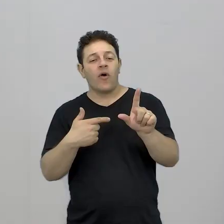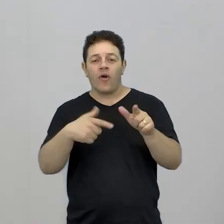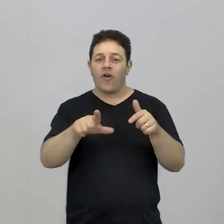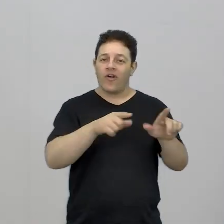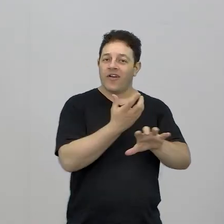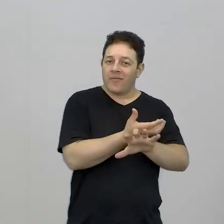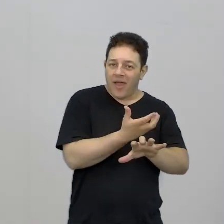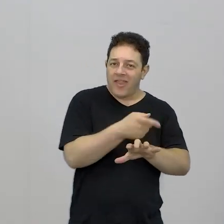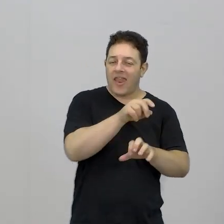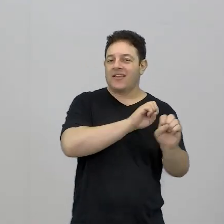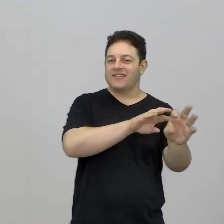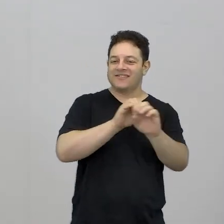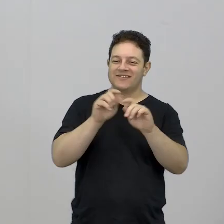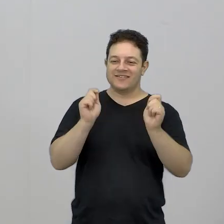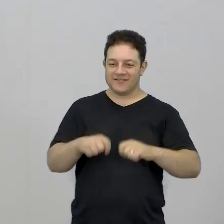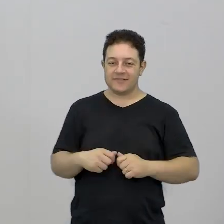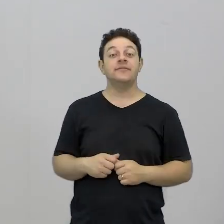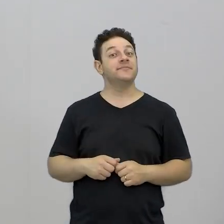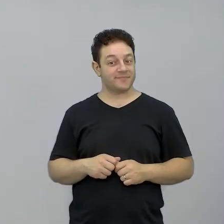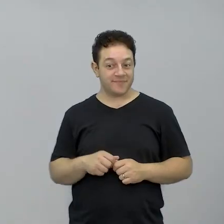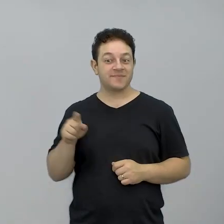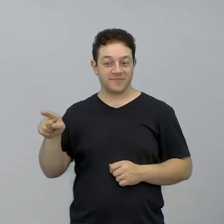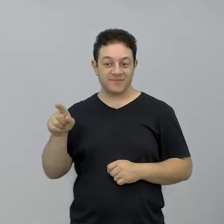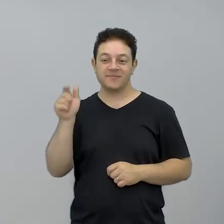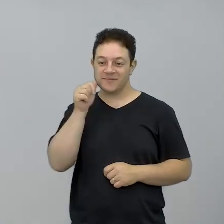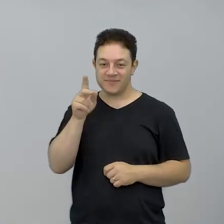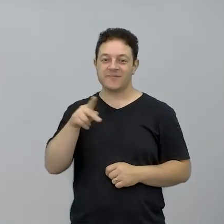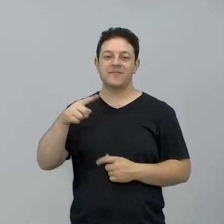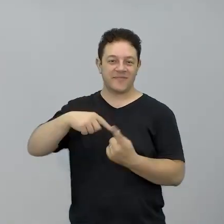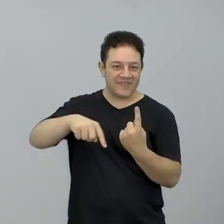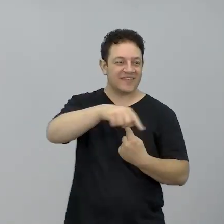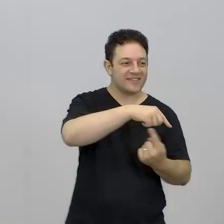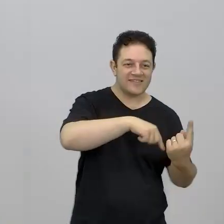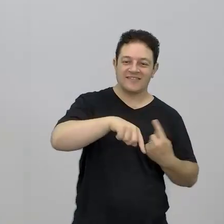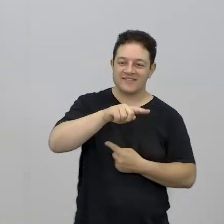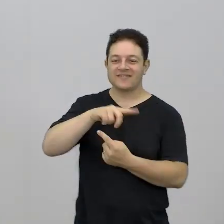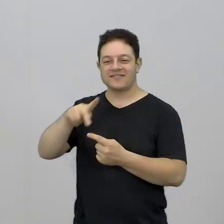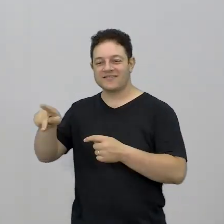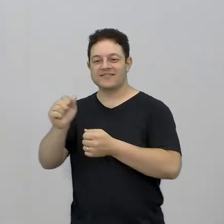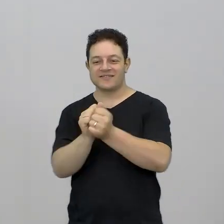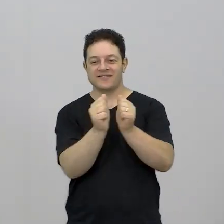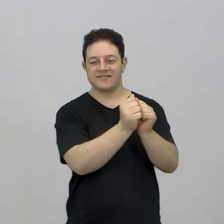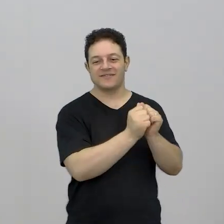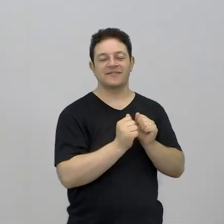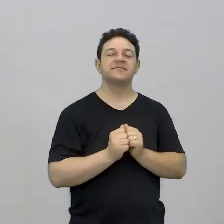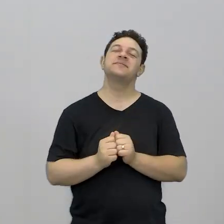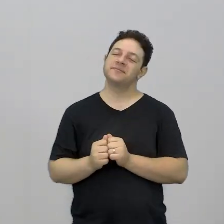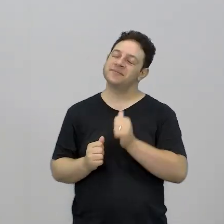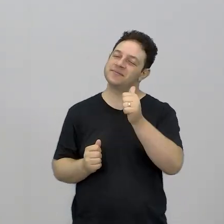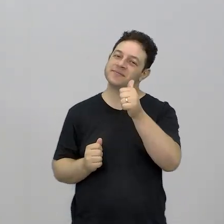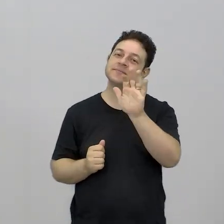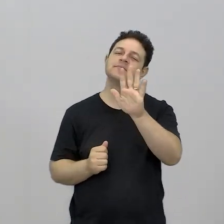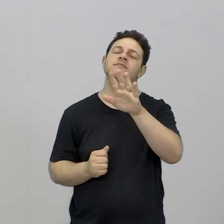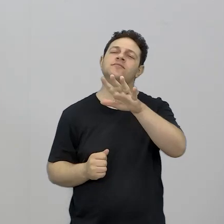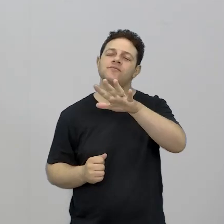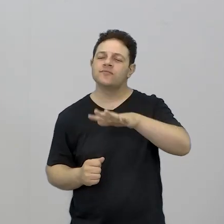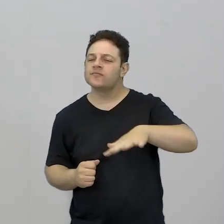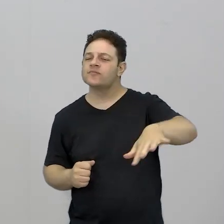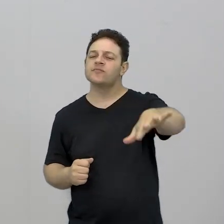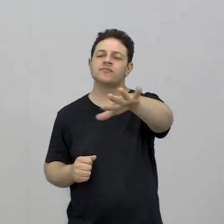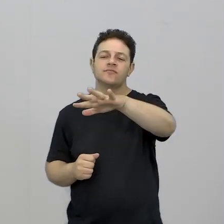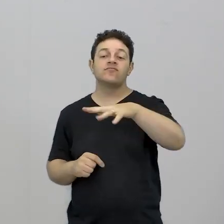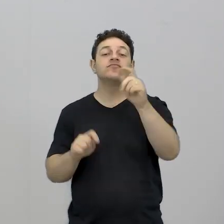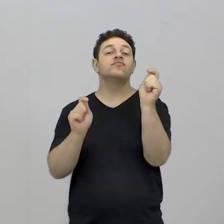outros componentes, né, EV? Eu tô circulando em vários. Muito bom, é isso aí. E aí, gente, né, para que todos vocês